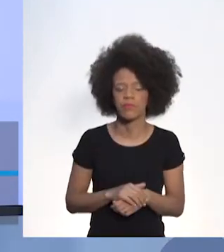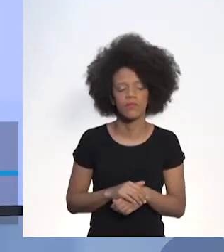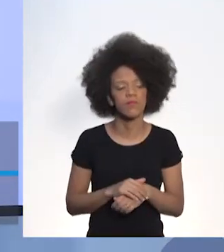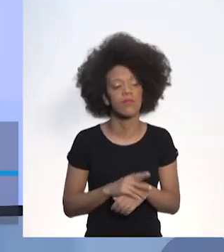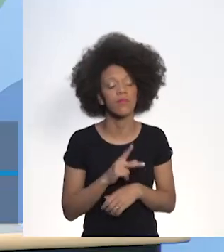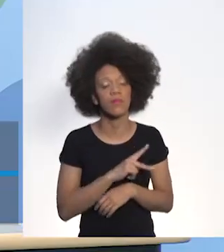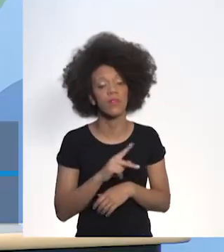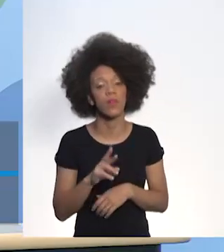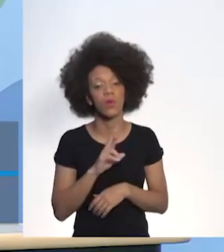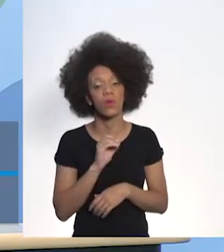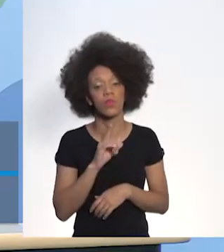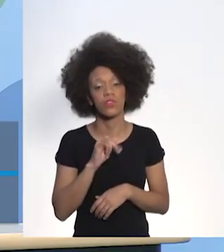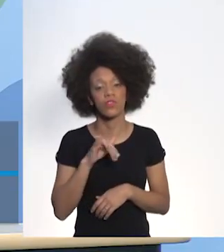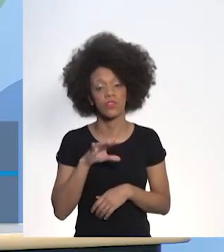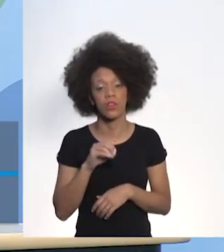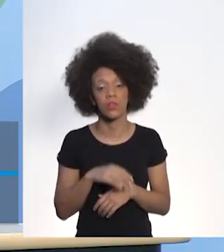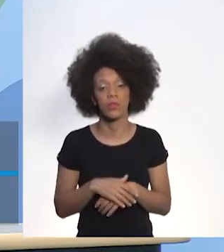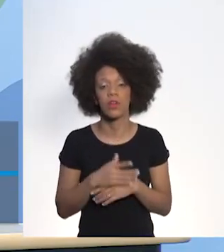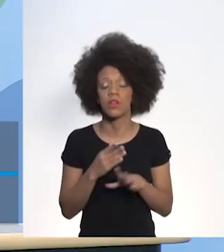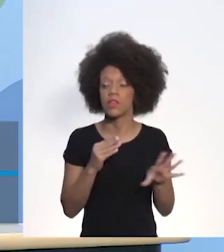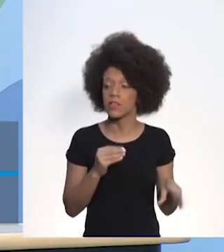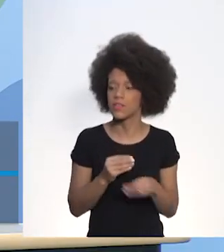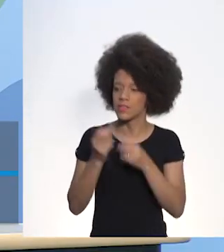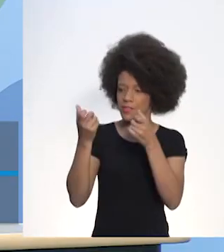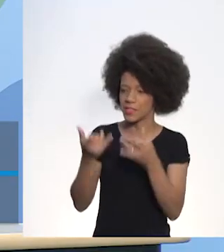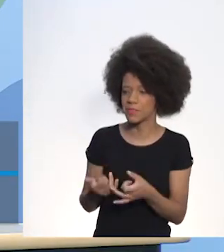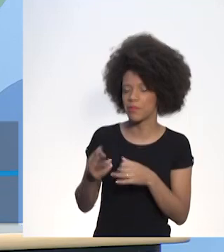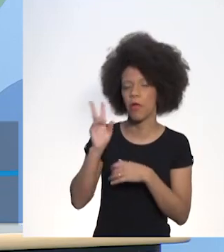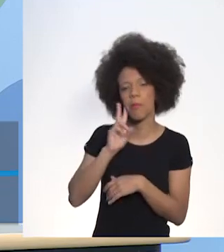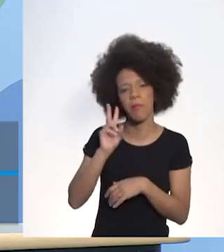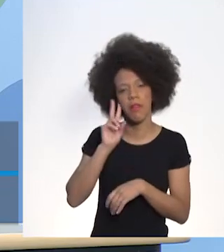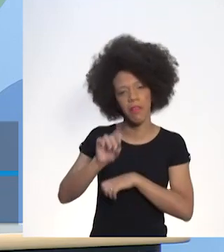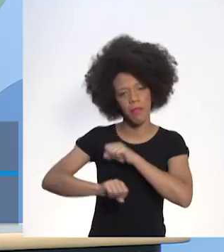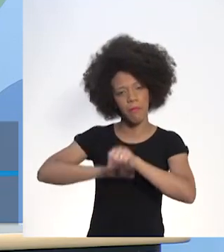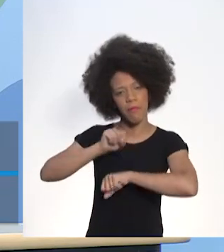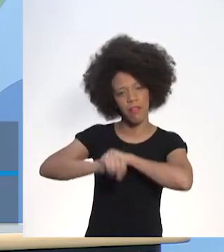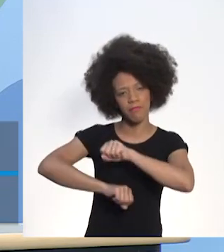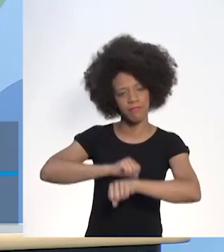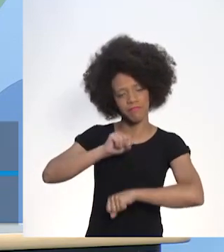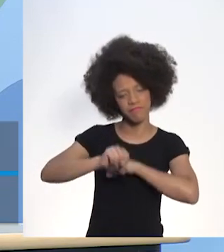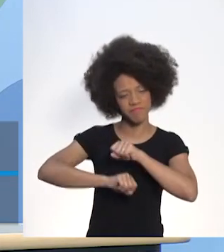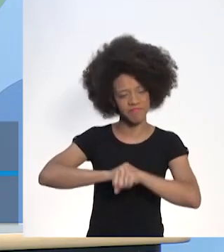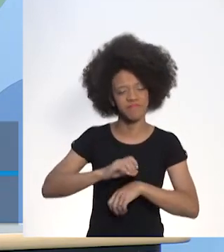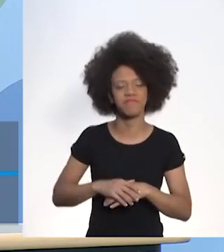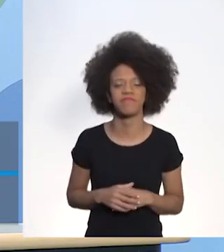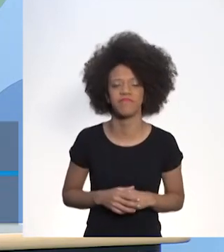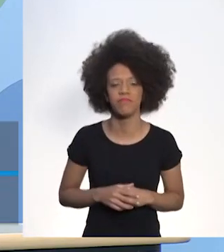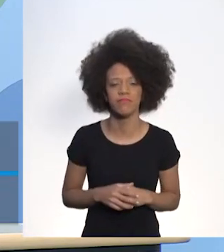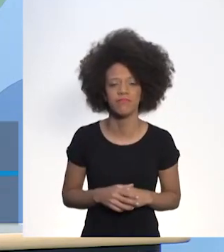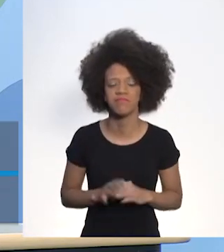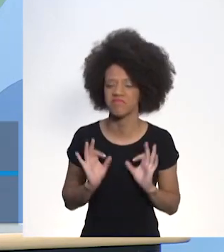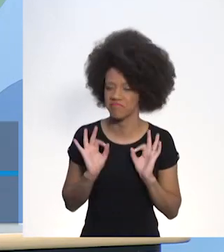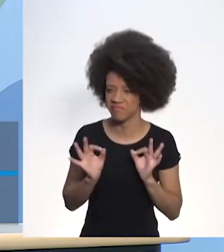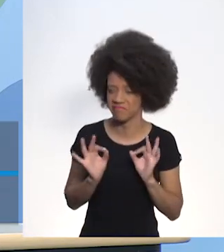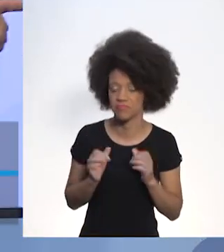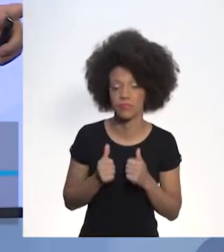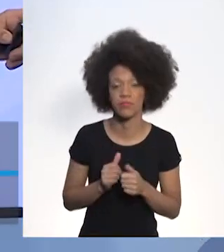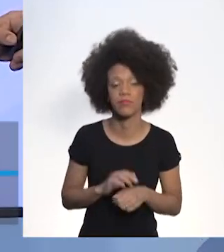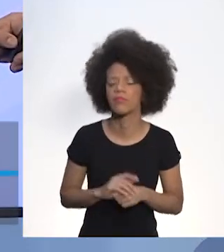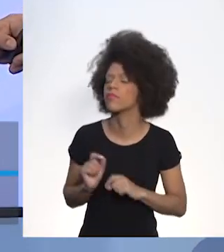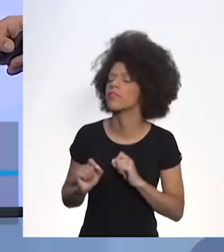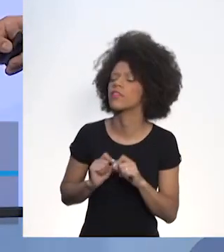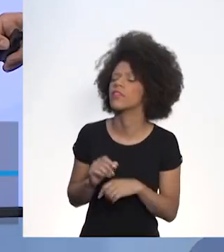Pro Rogério acabou de comentar isso que você Olha falou aí. para lembrar dos raios Da né, da bike. Top, muito bom. Quem é o